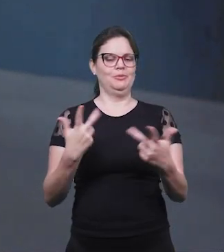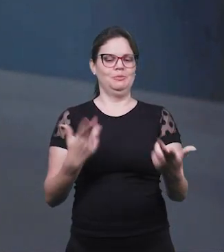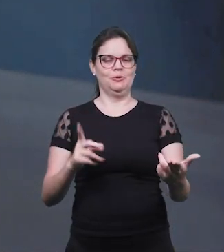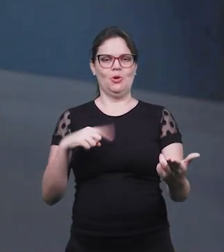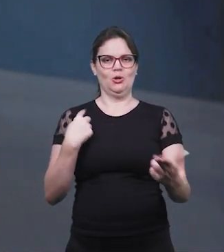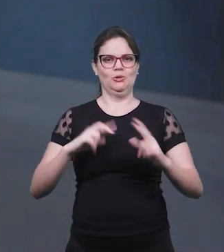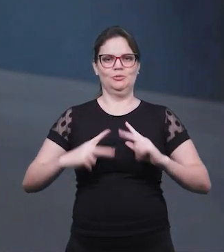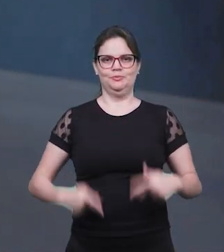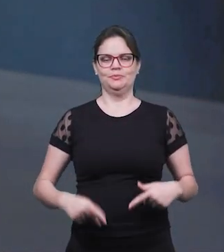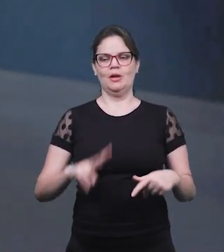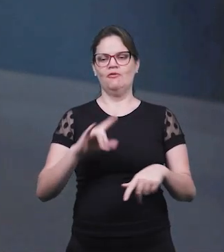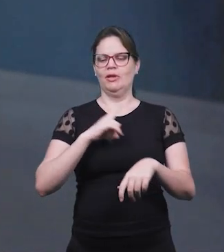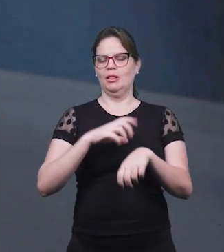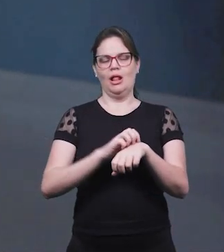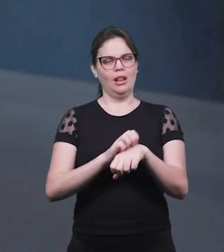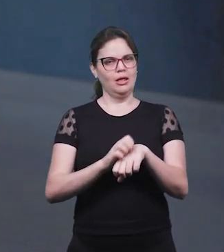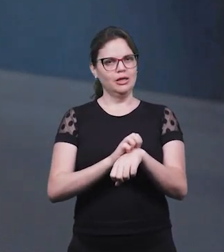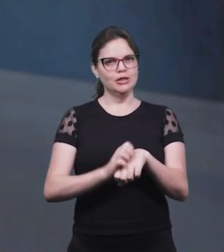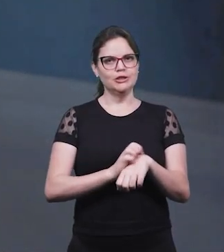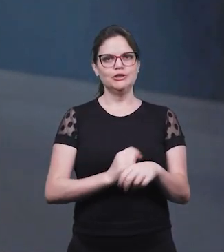problemas. Alergias,